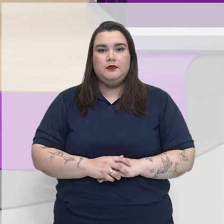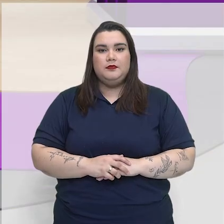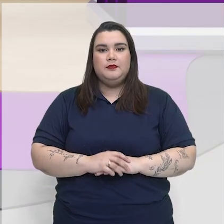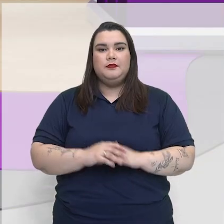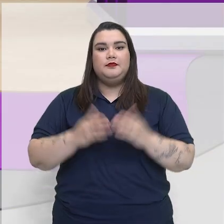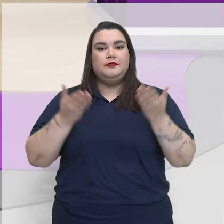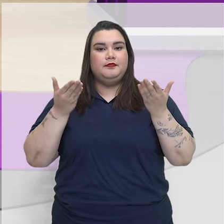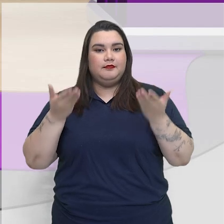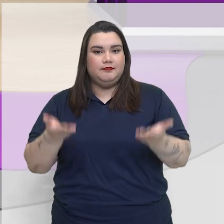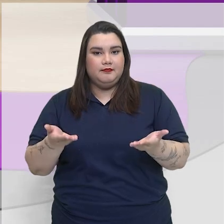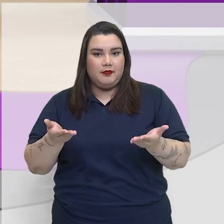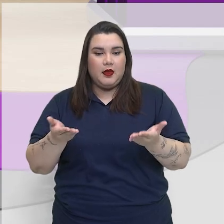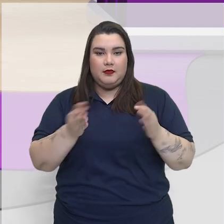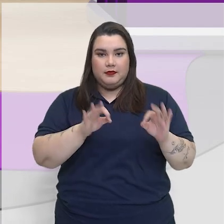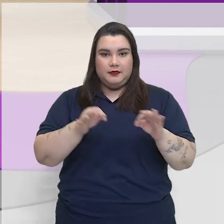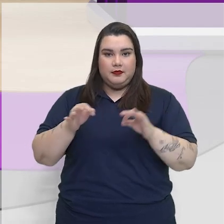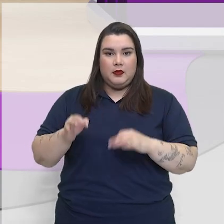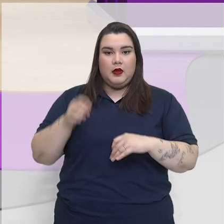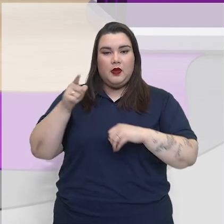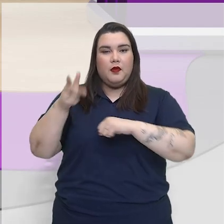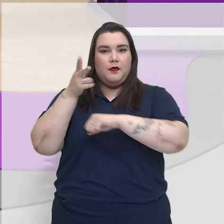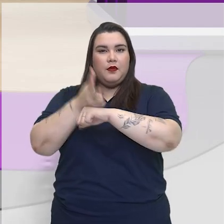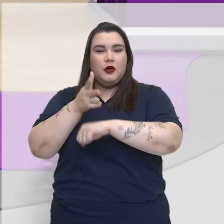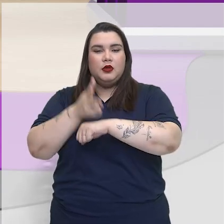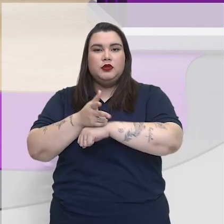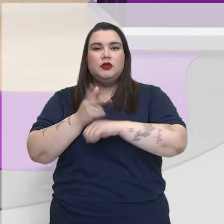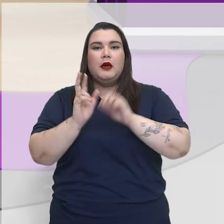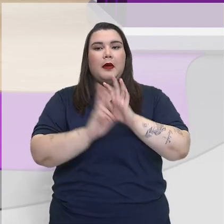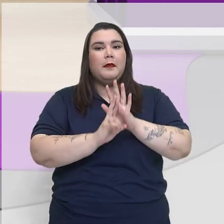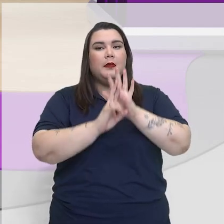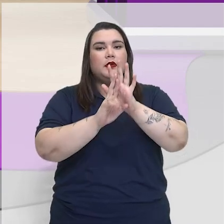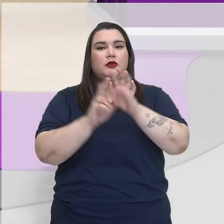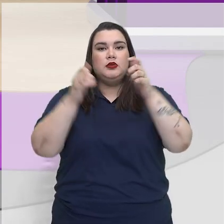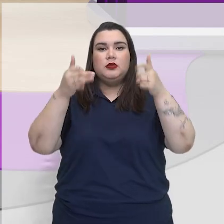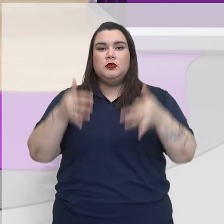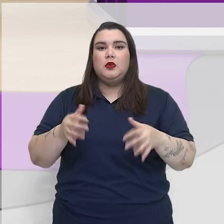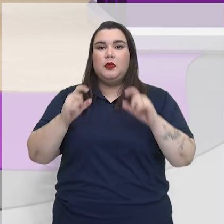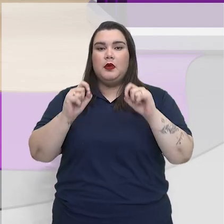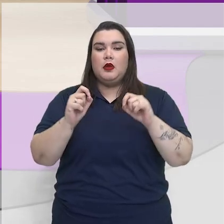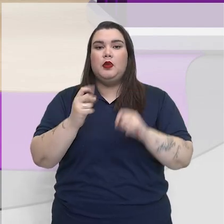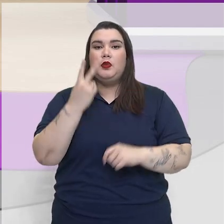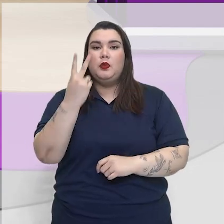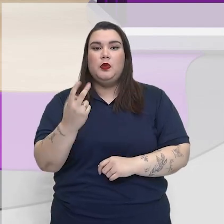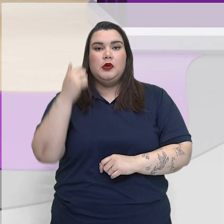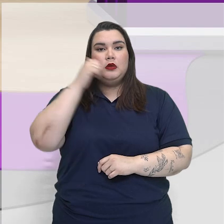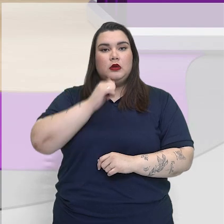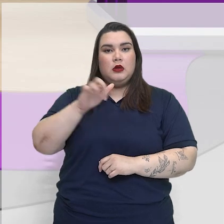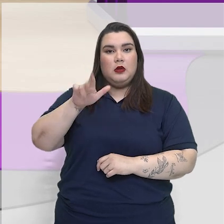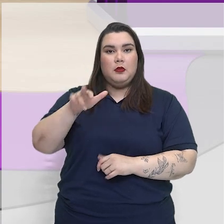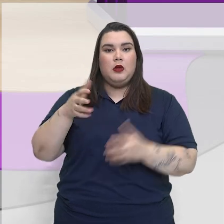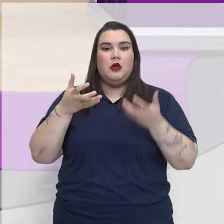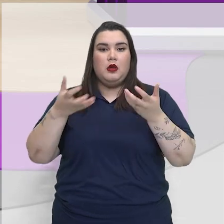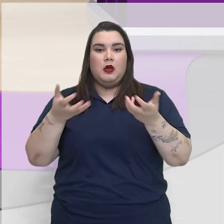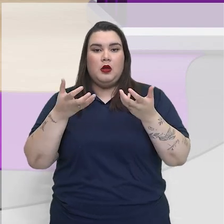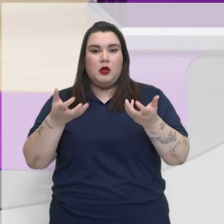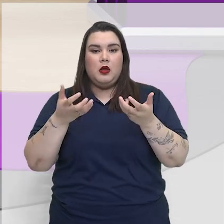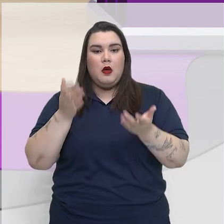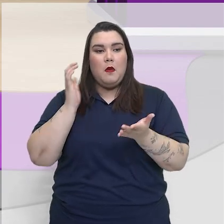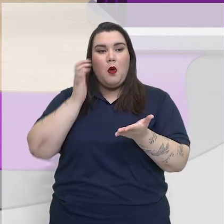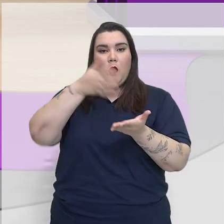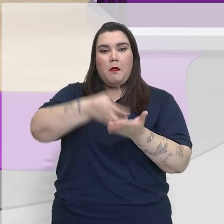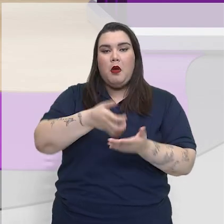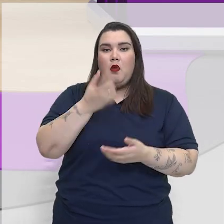Muito bem, certo? Esse vídeo ele retratou que duas irmãs gostariam de comprar